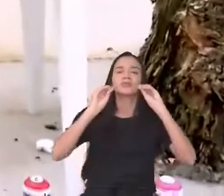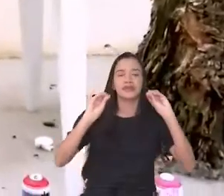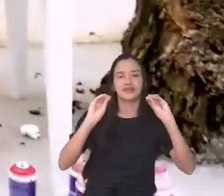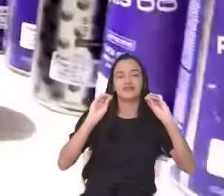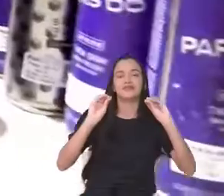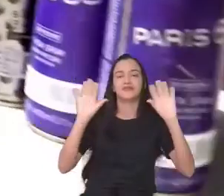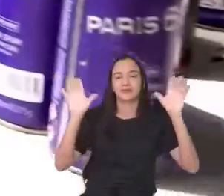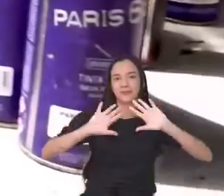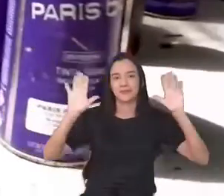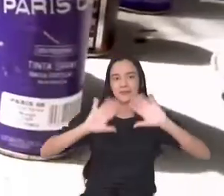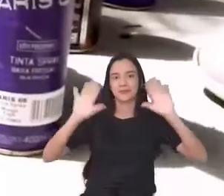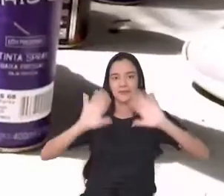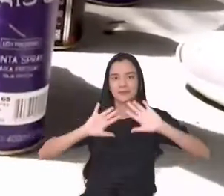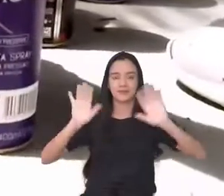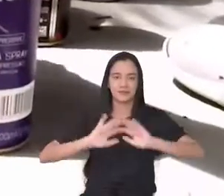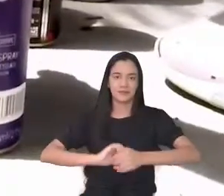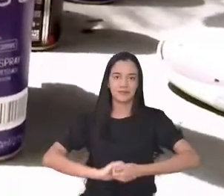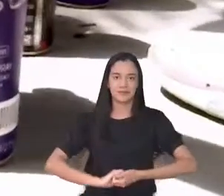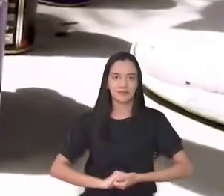próxima.